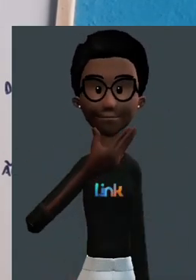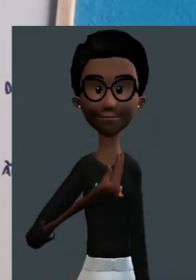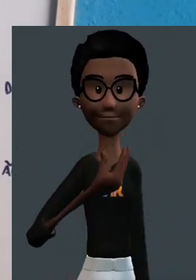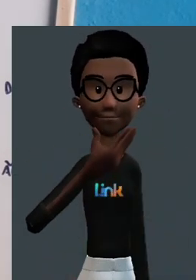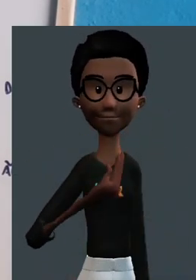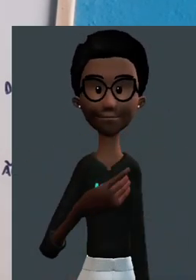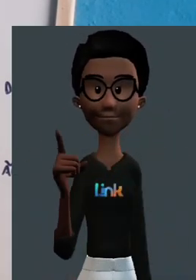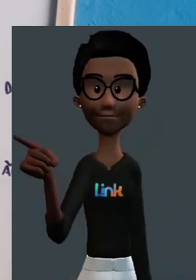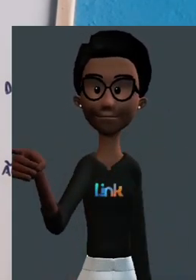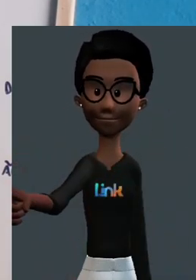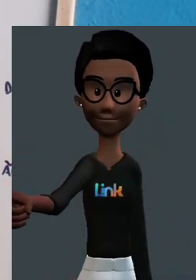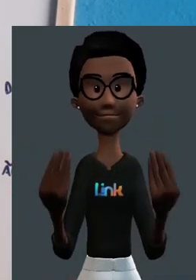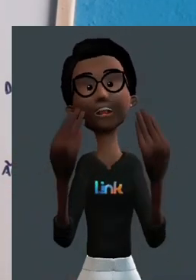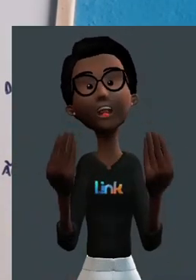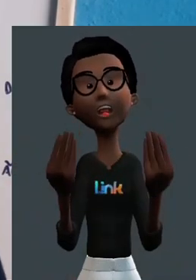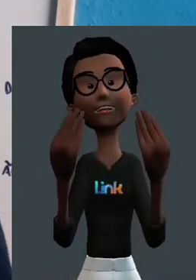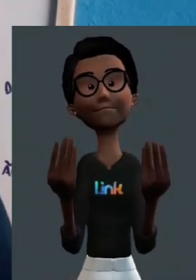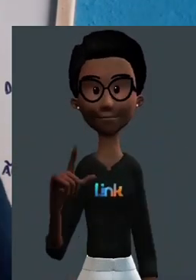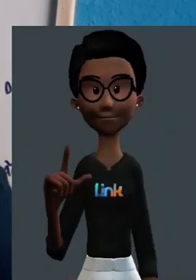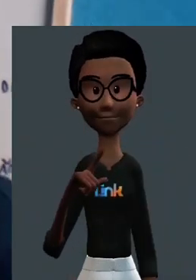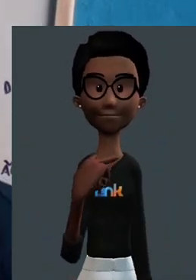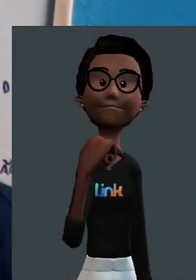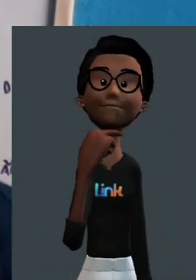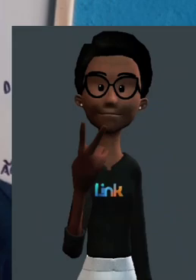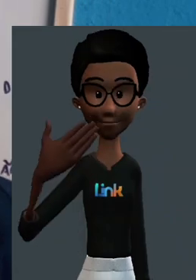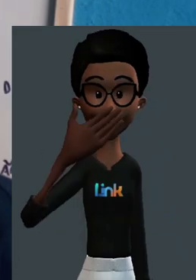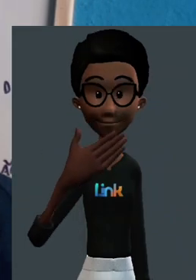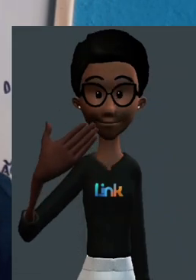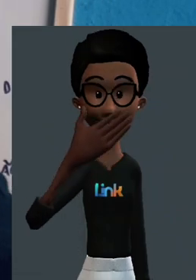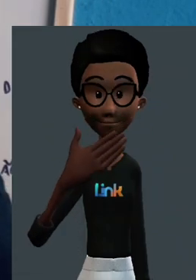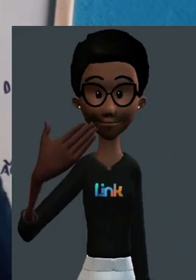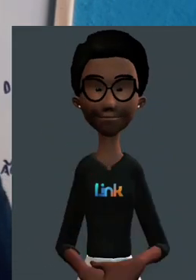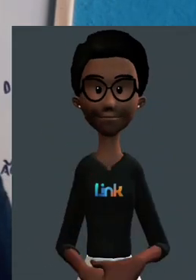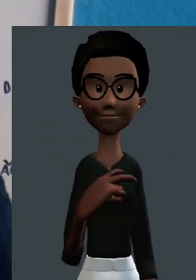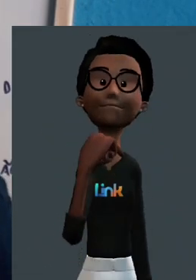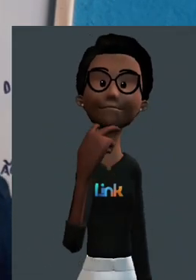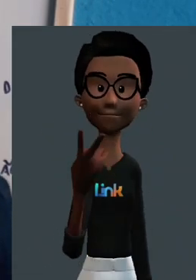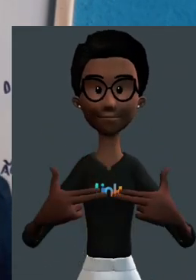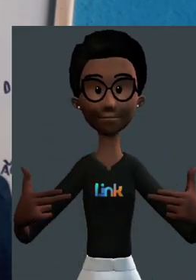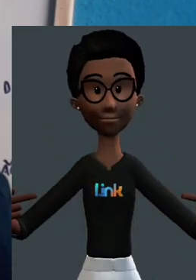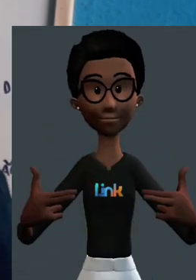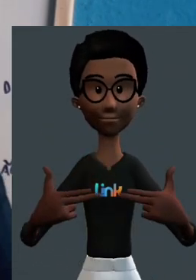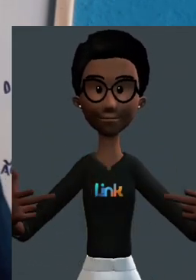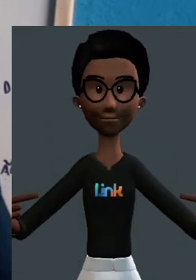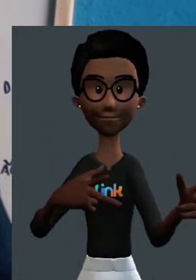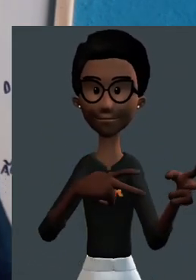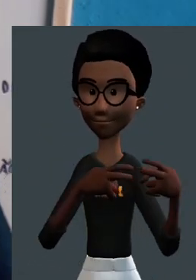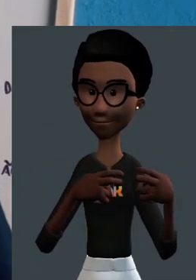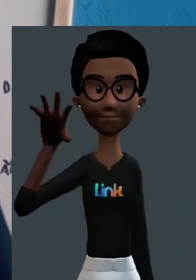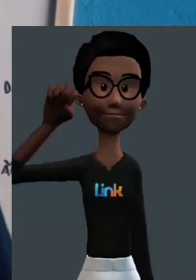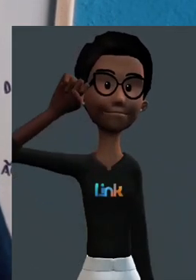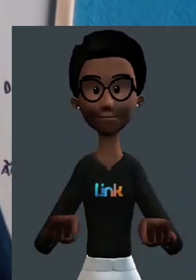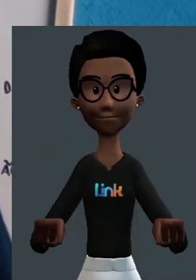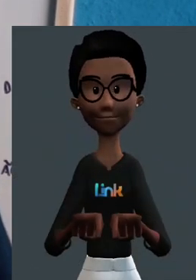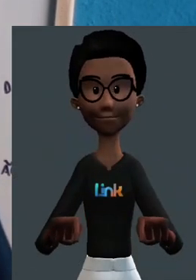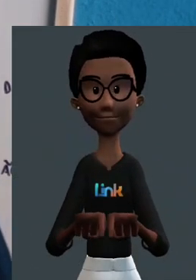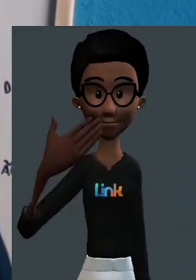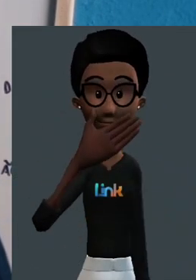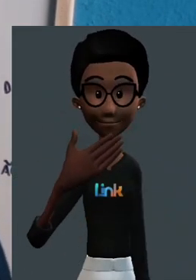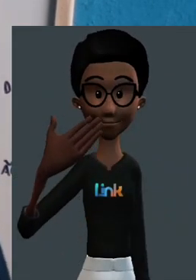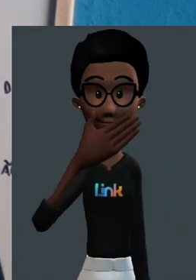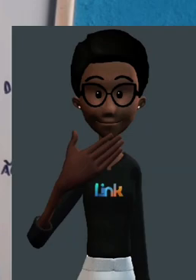falou aquilo várias e várias vezes. E por fim, nós temos a sinestesia, que é a fusão de